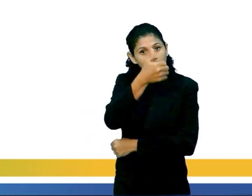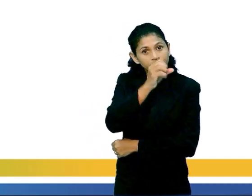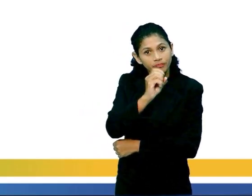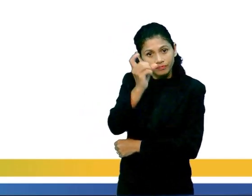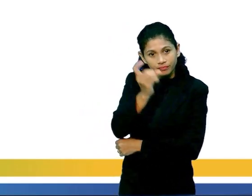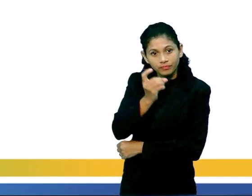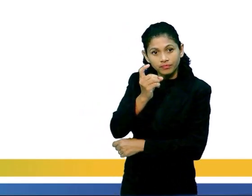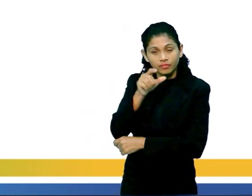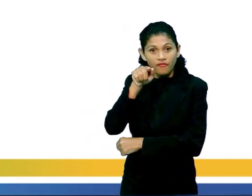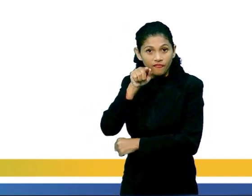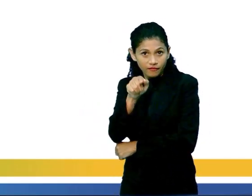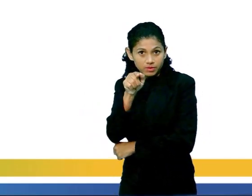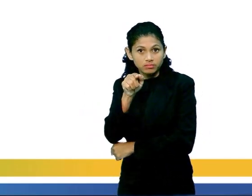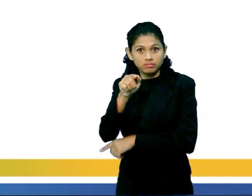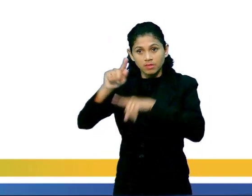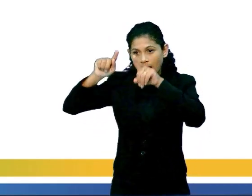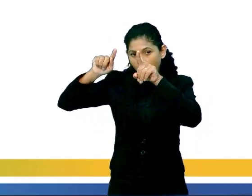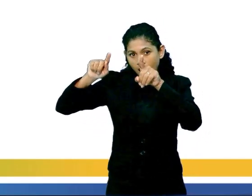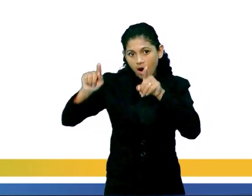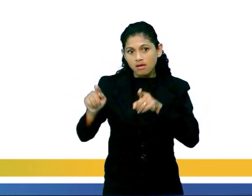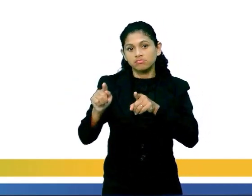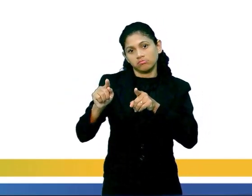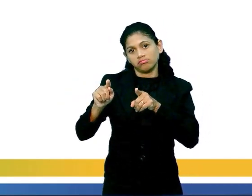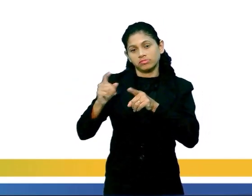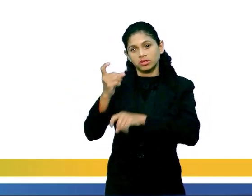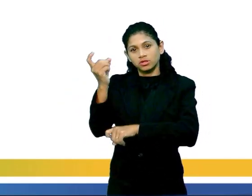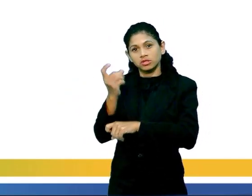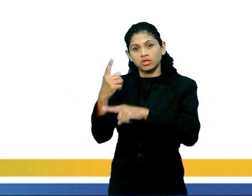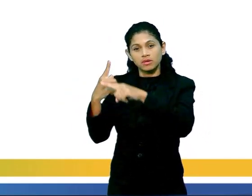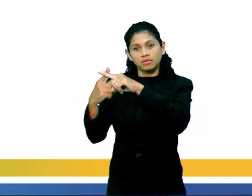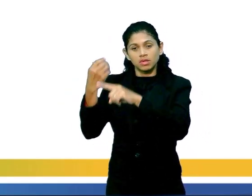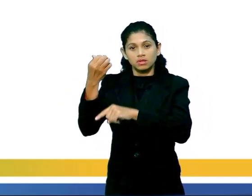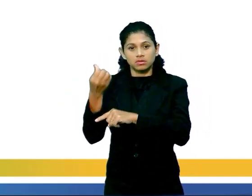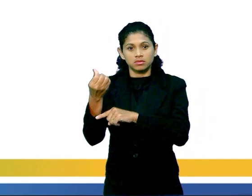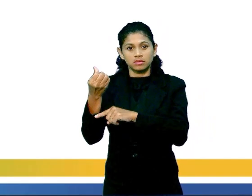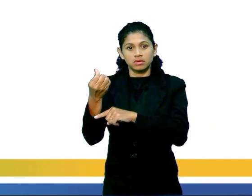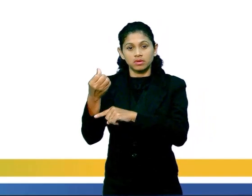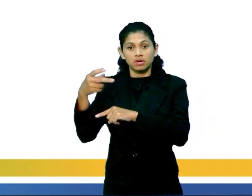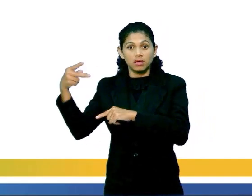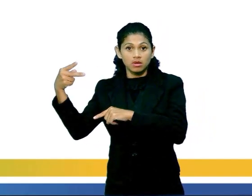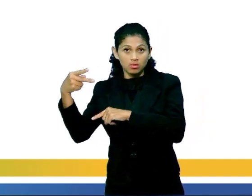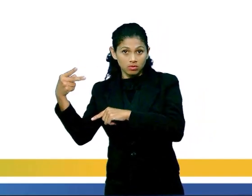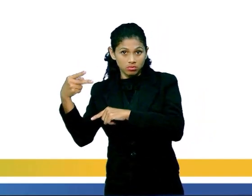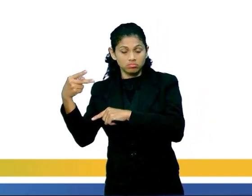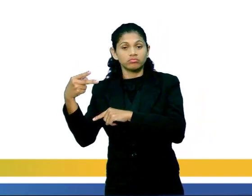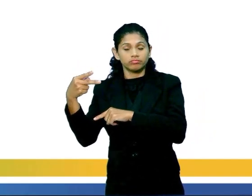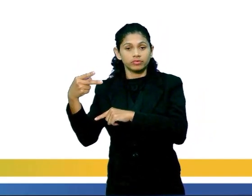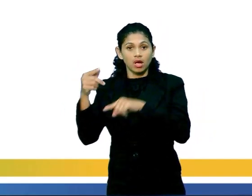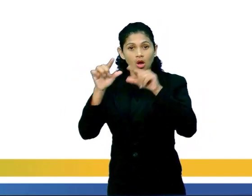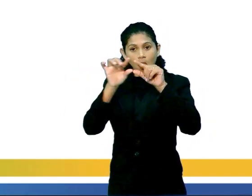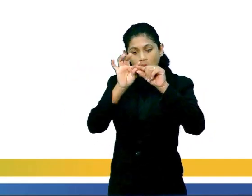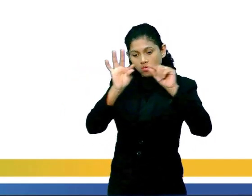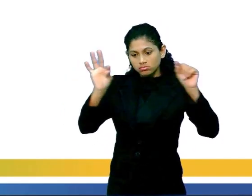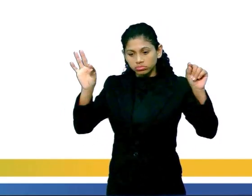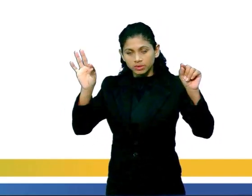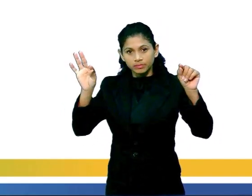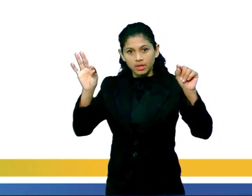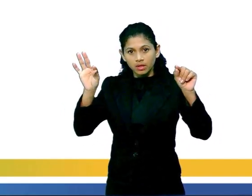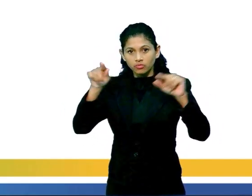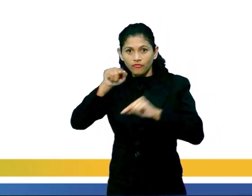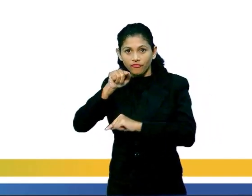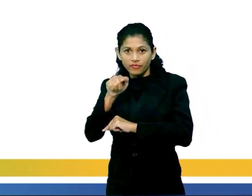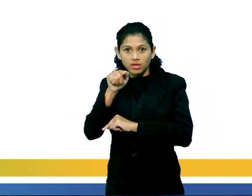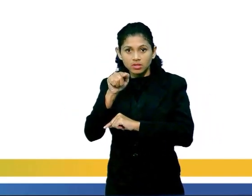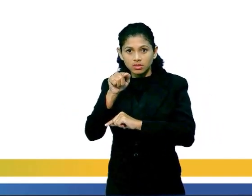10x vezes o x mais 6, comprimento vezes a largura. Então, eu tenho